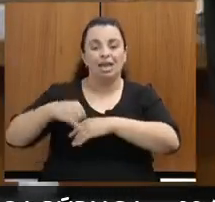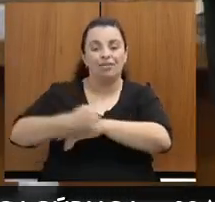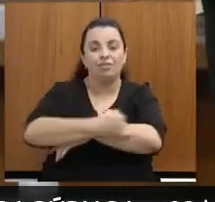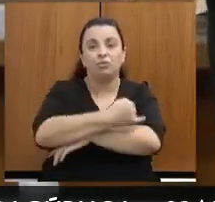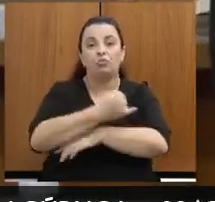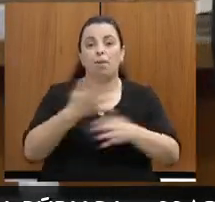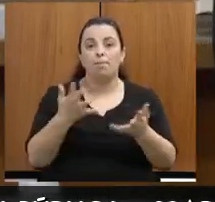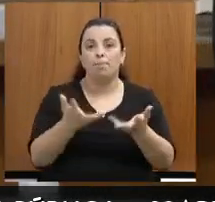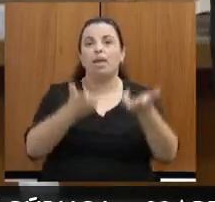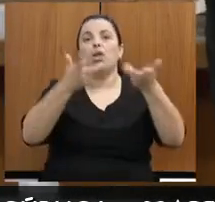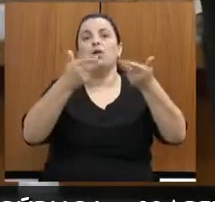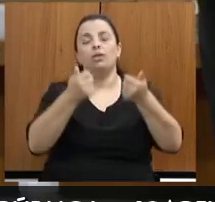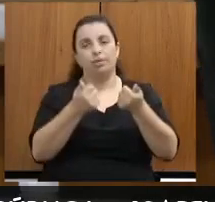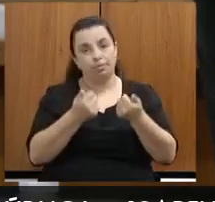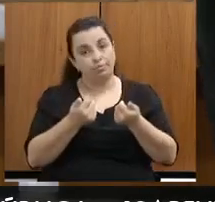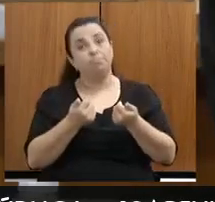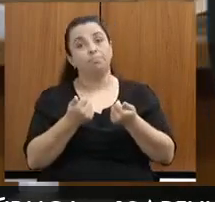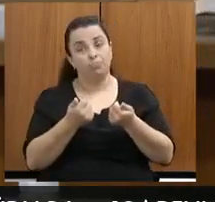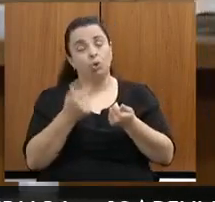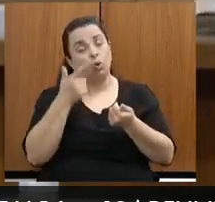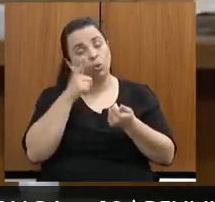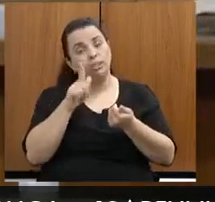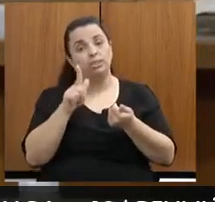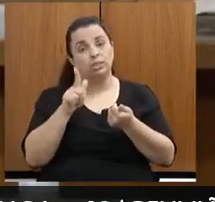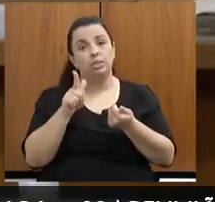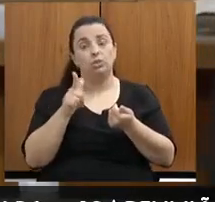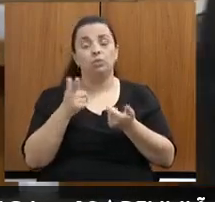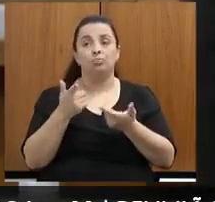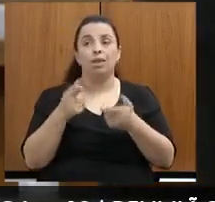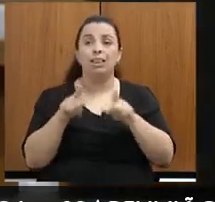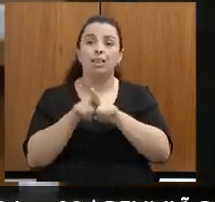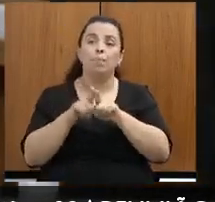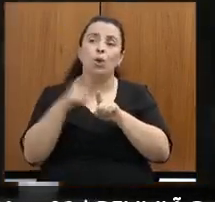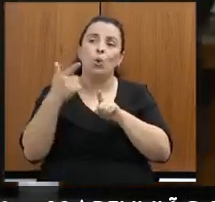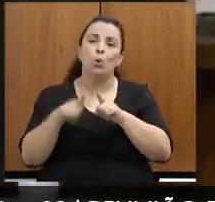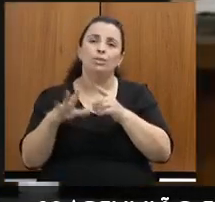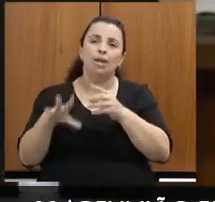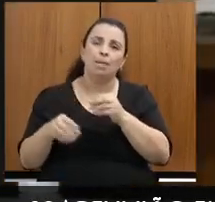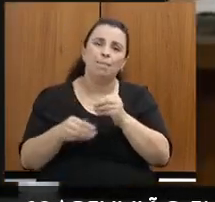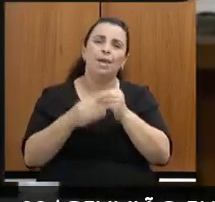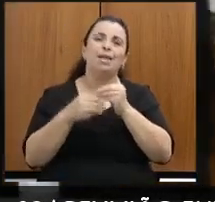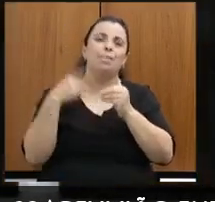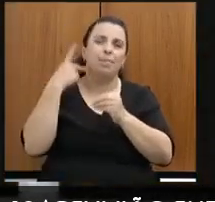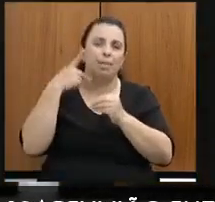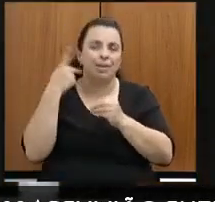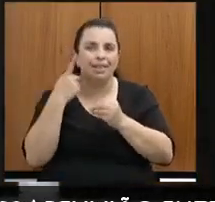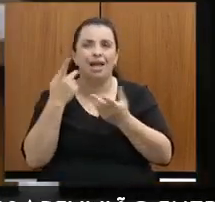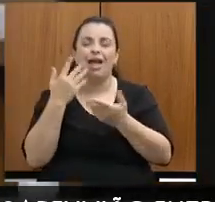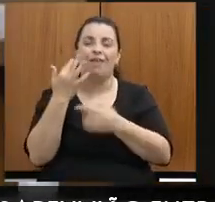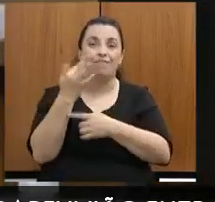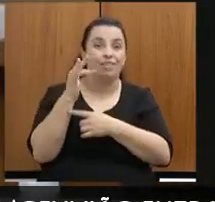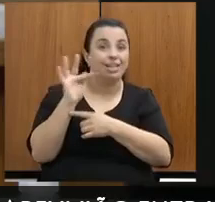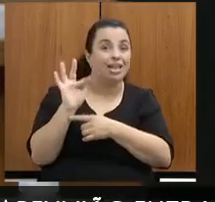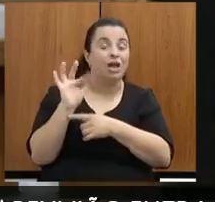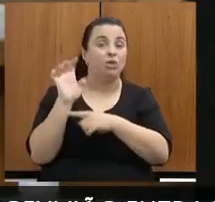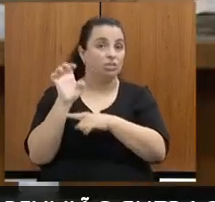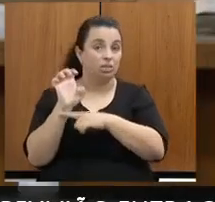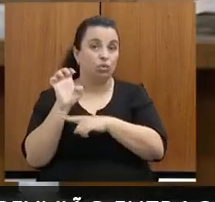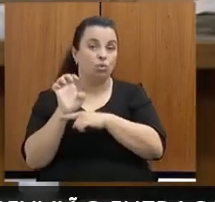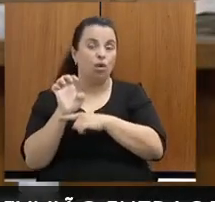e conseguimos é também emendas parlamentares federais estaduais e inclusive